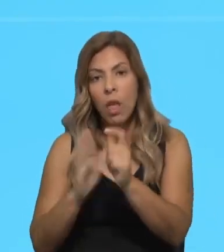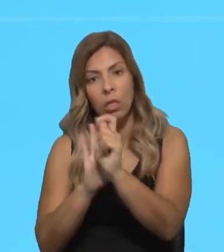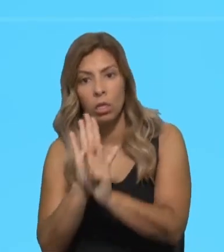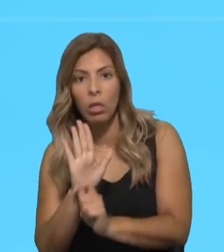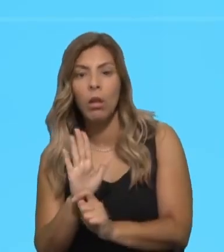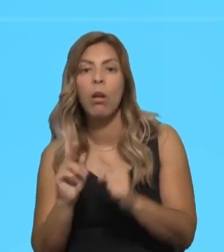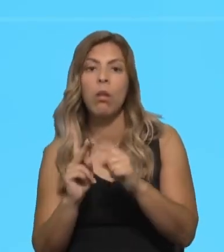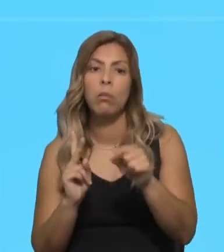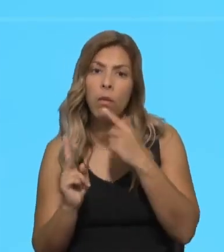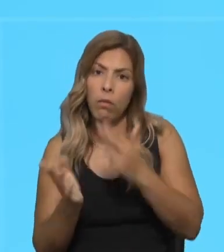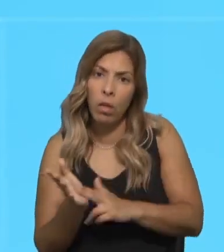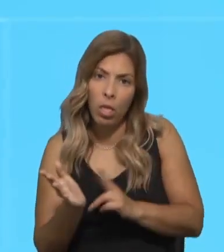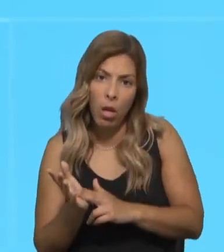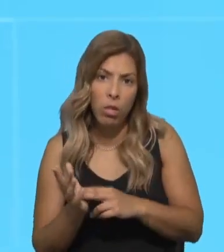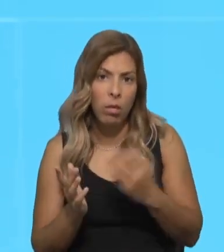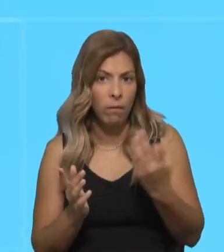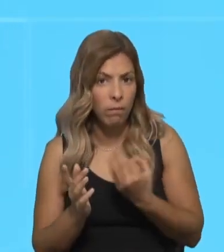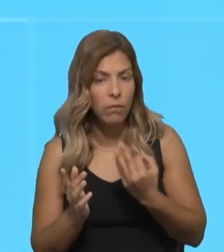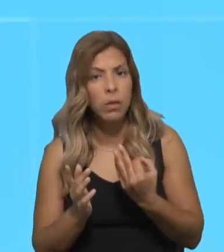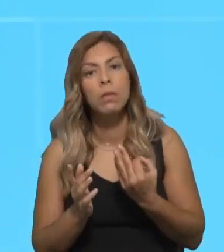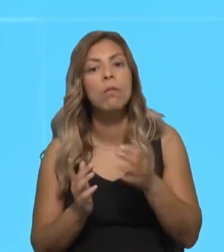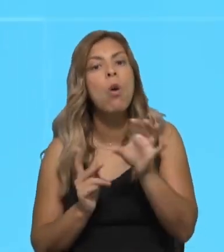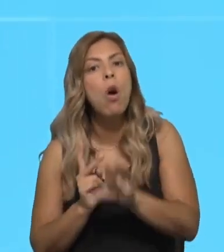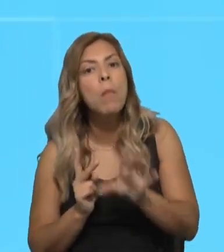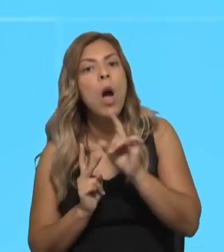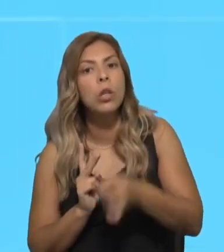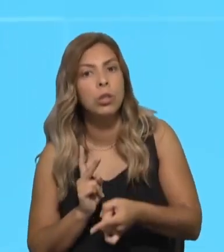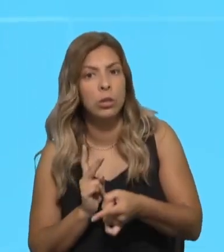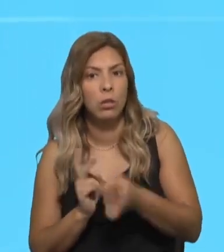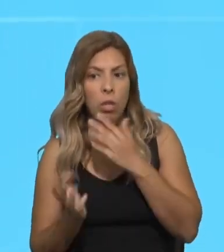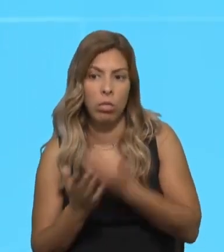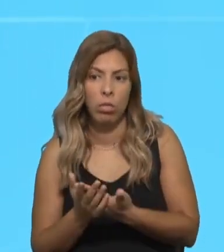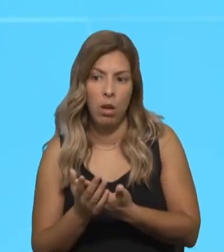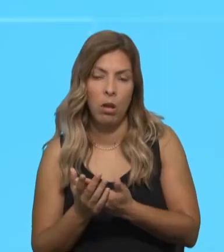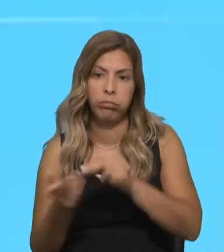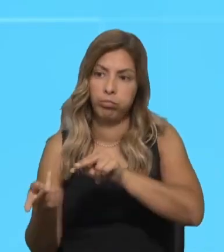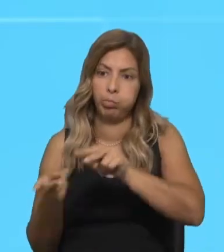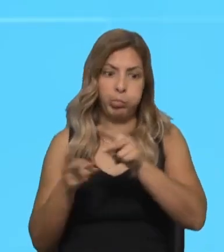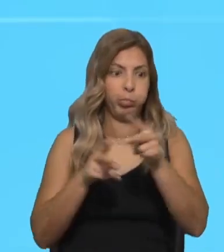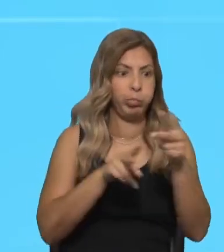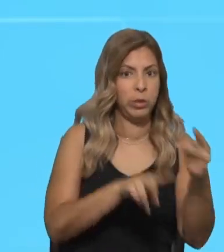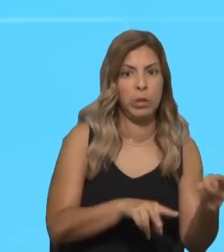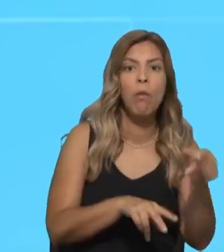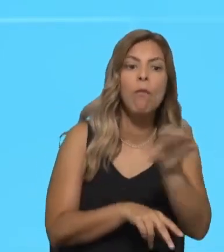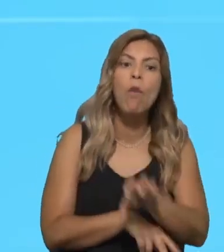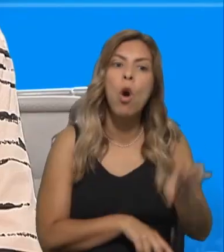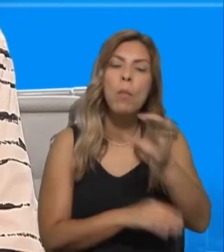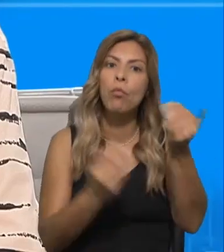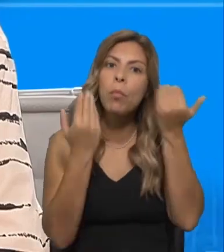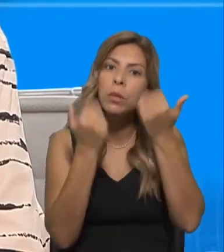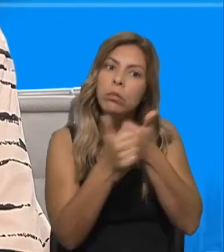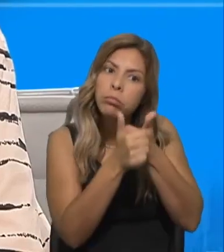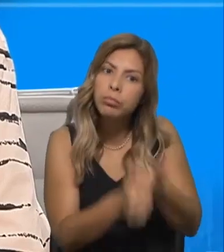uma verdade que podem, de alguma forma, virar a página na forma como a informação é consumida, na forma